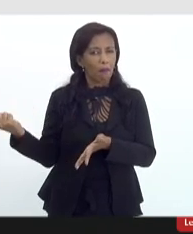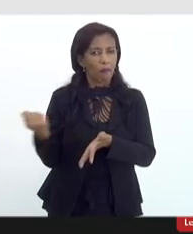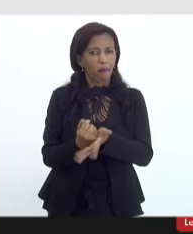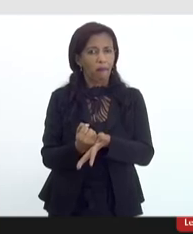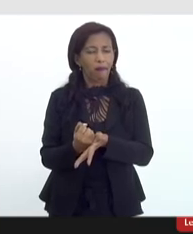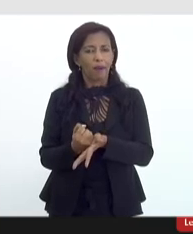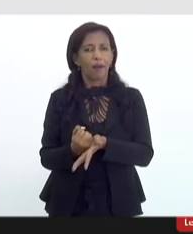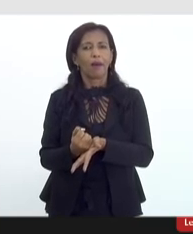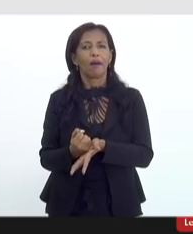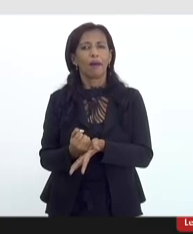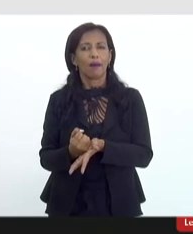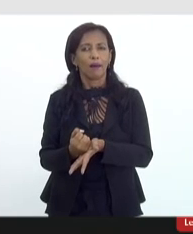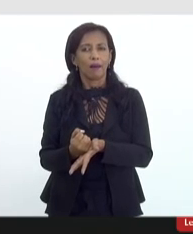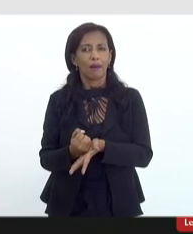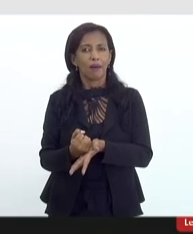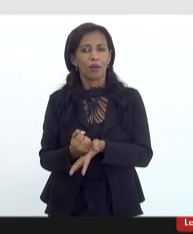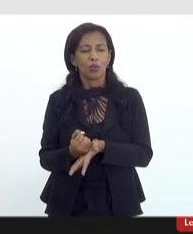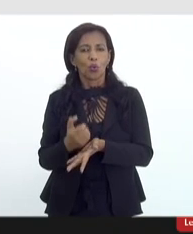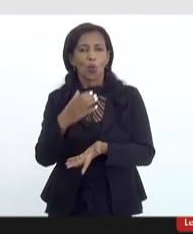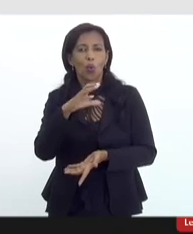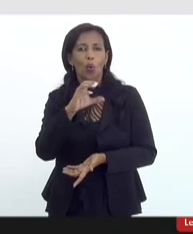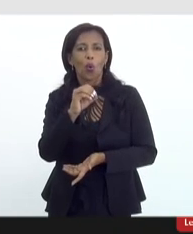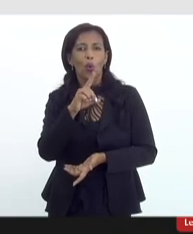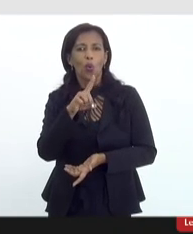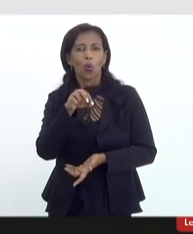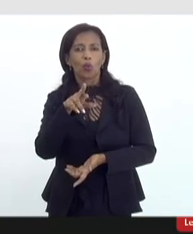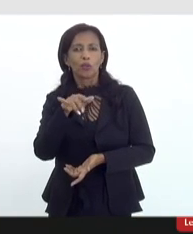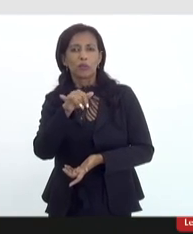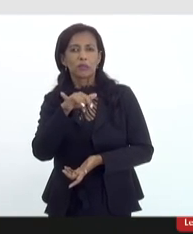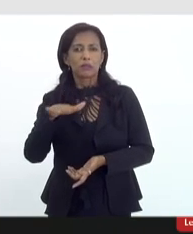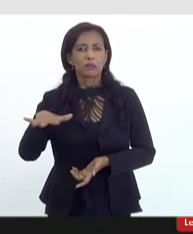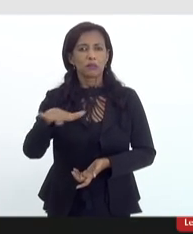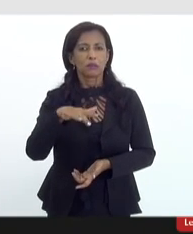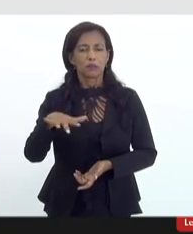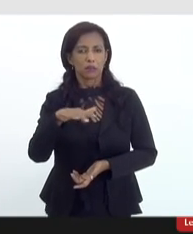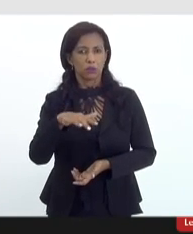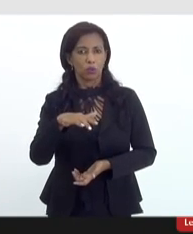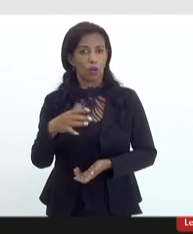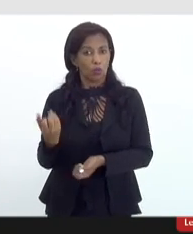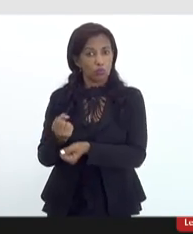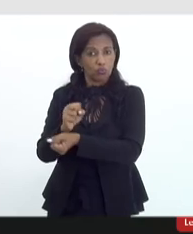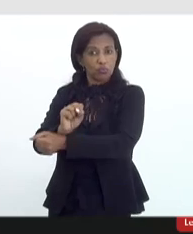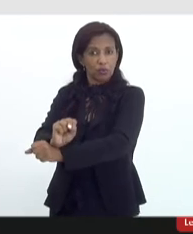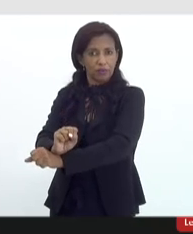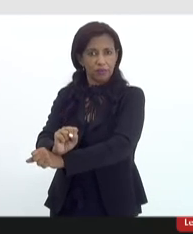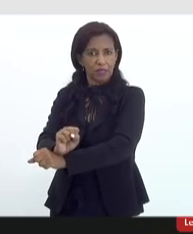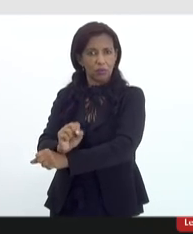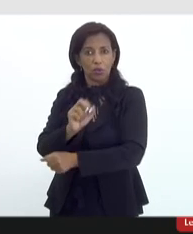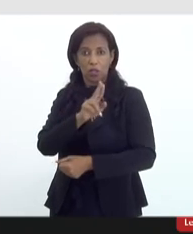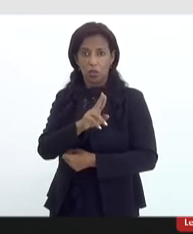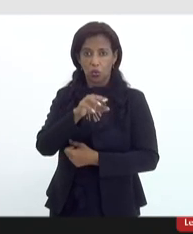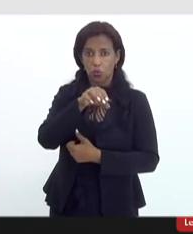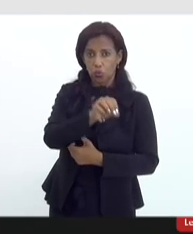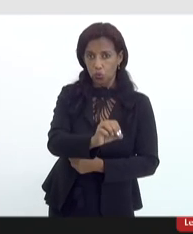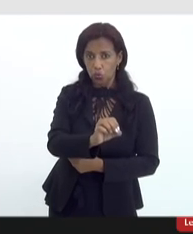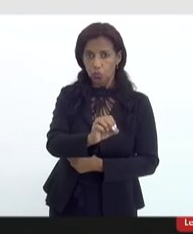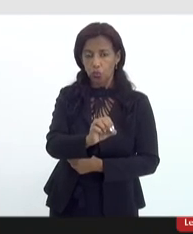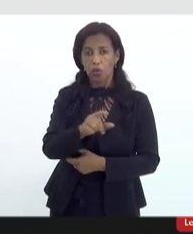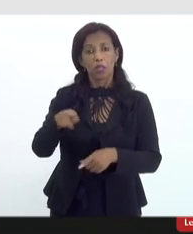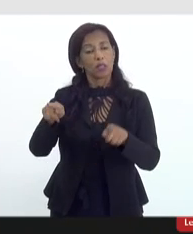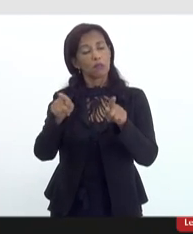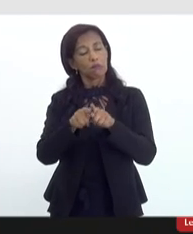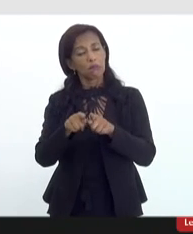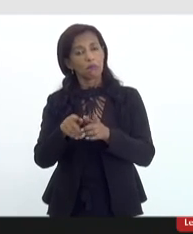marcada a dinâmica do colonizador em relação ao negro, né? O escravizado, que era o uso, né? E ao